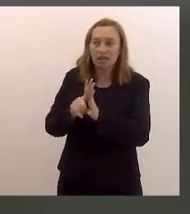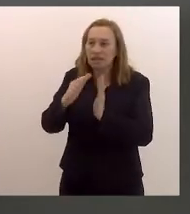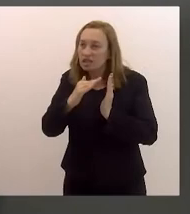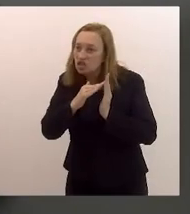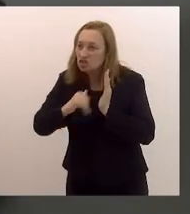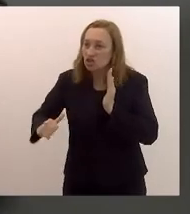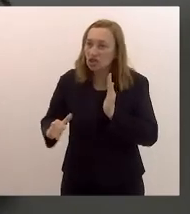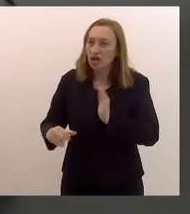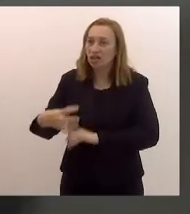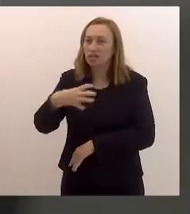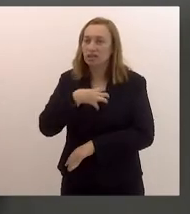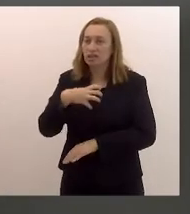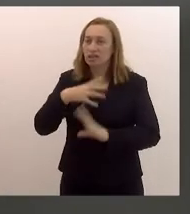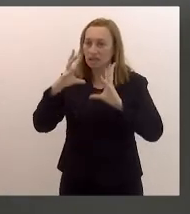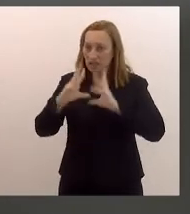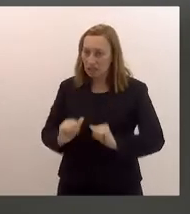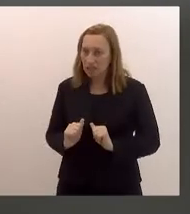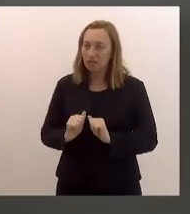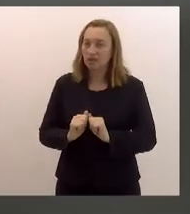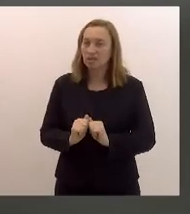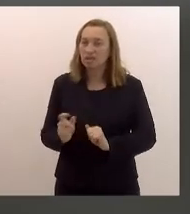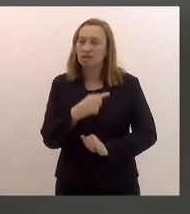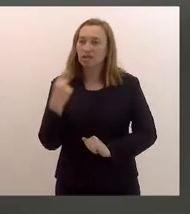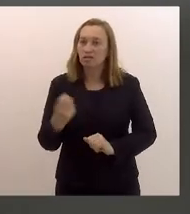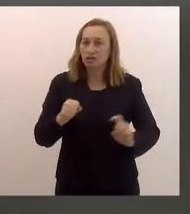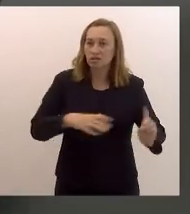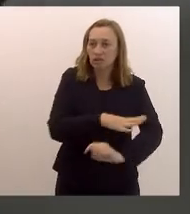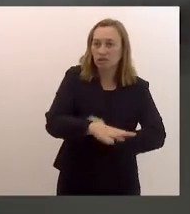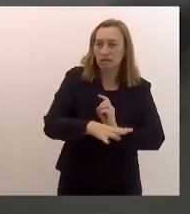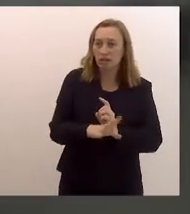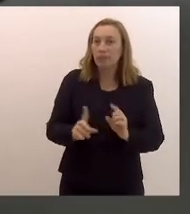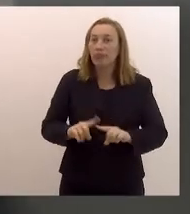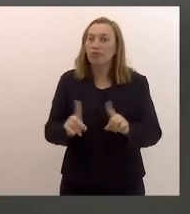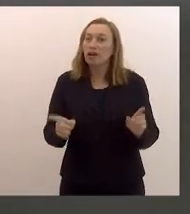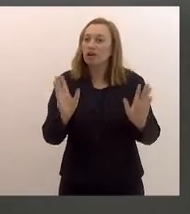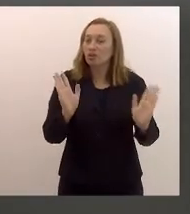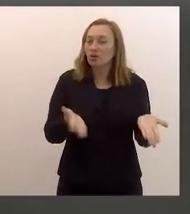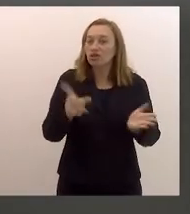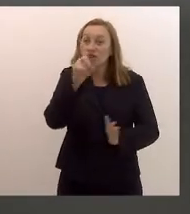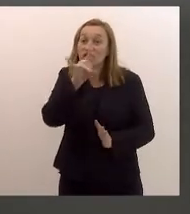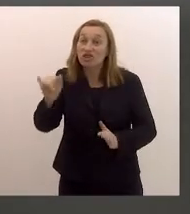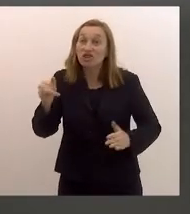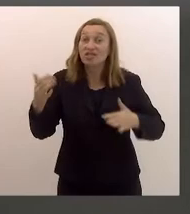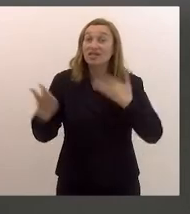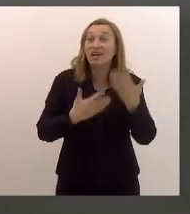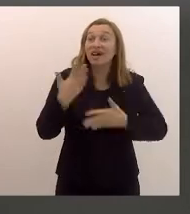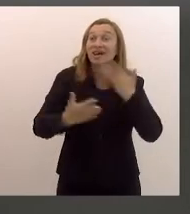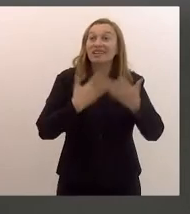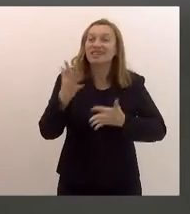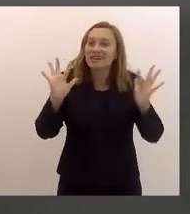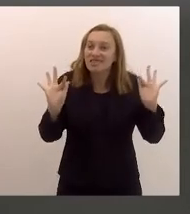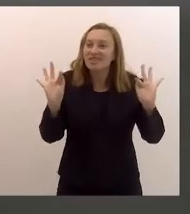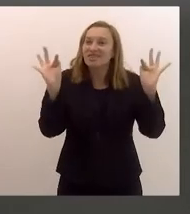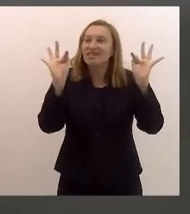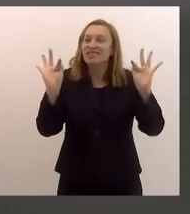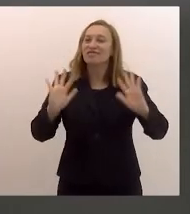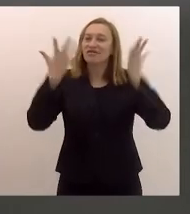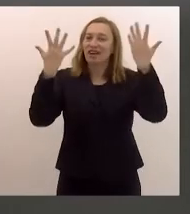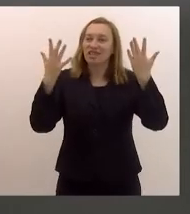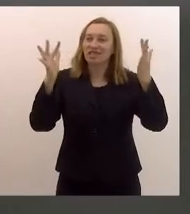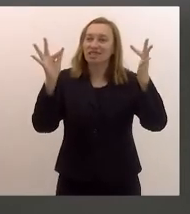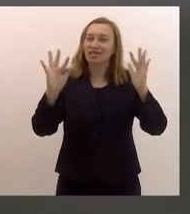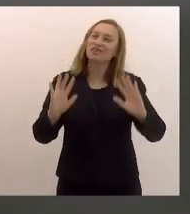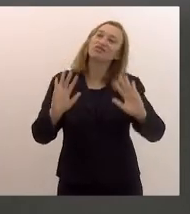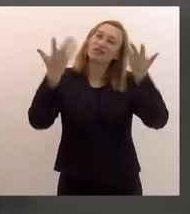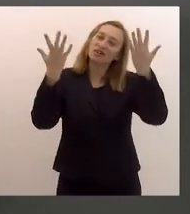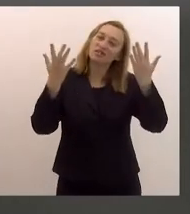exterminados no sentido de limpeza da nossa sociedade mas hoje é dia de alegria e de festa viva a